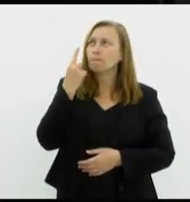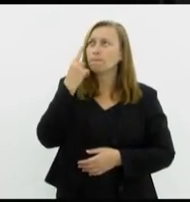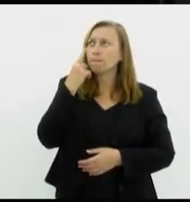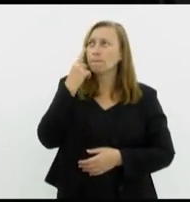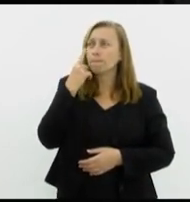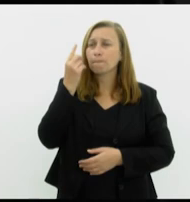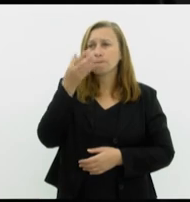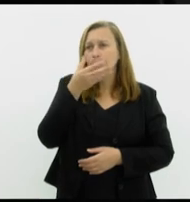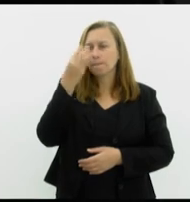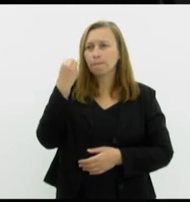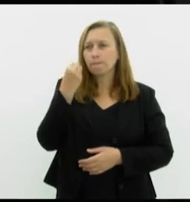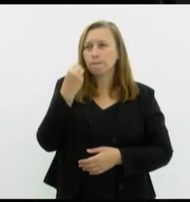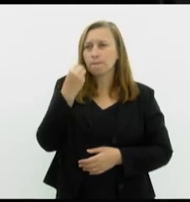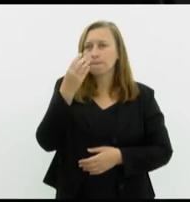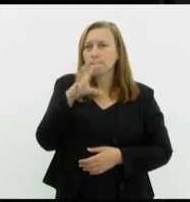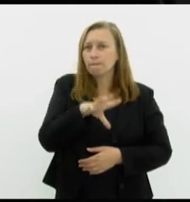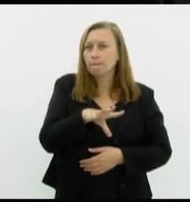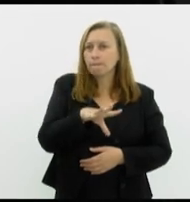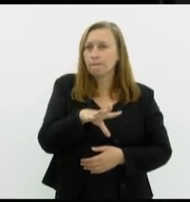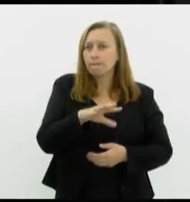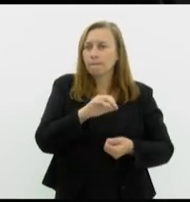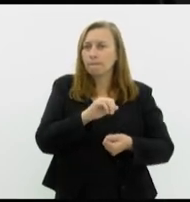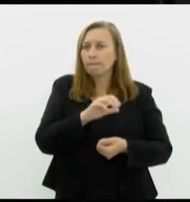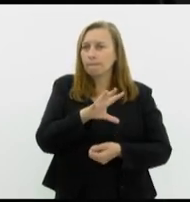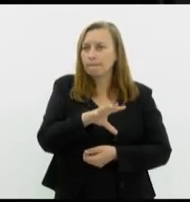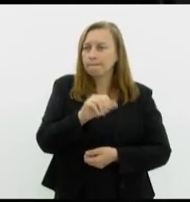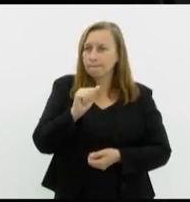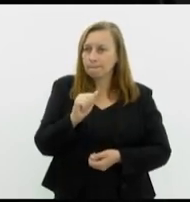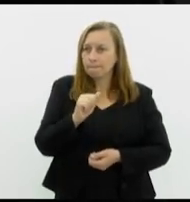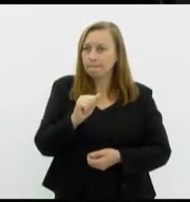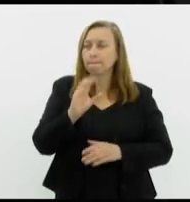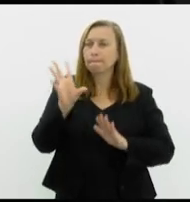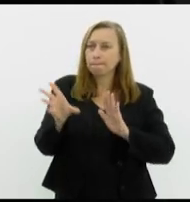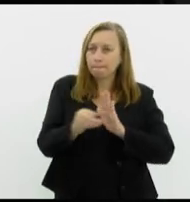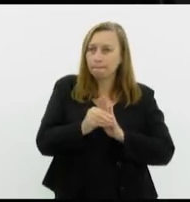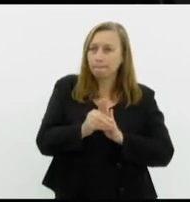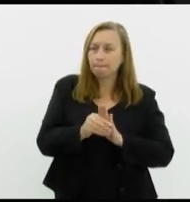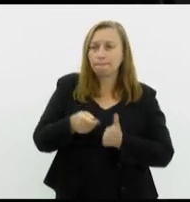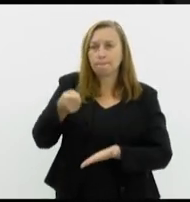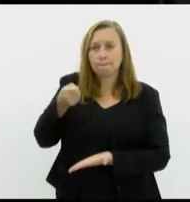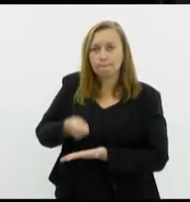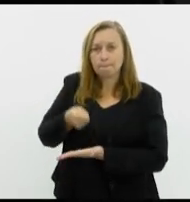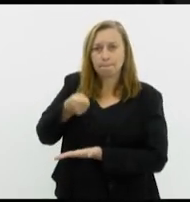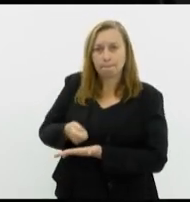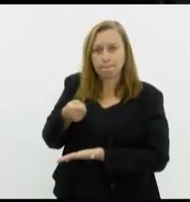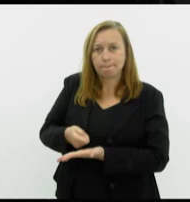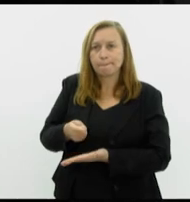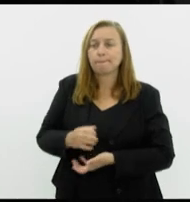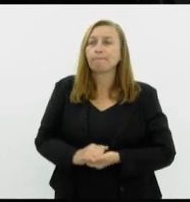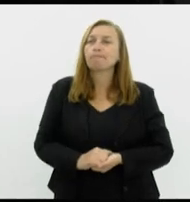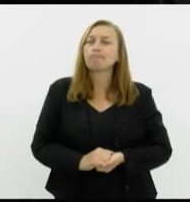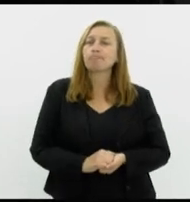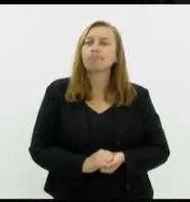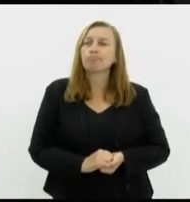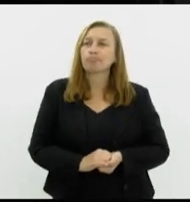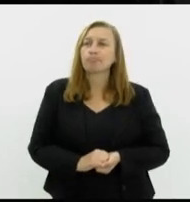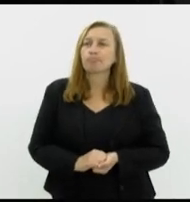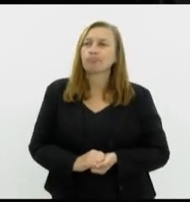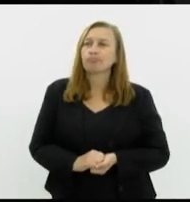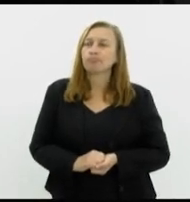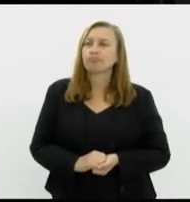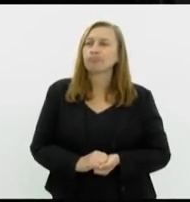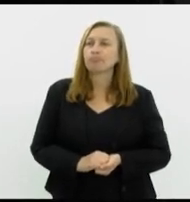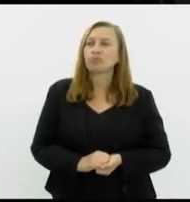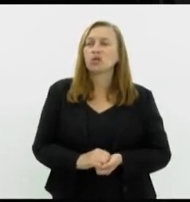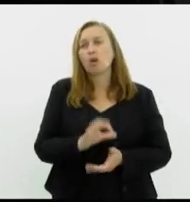a adotar a sistemática das emendas impositivas. E o fez estipulando